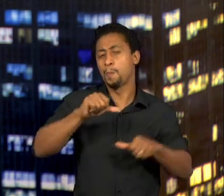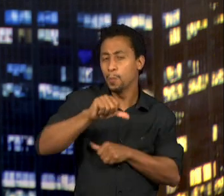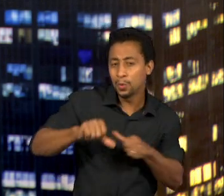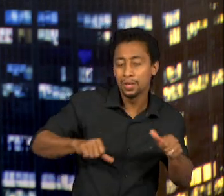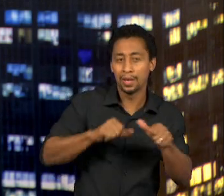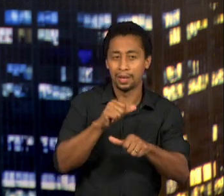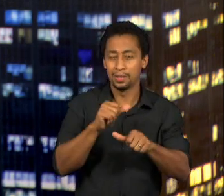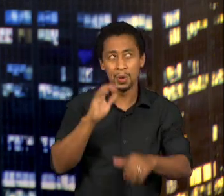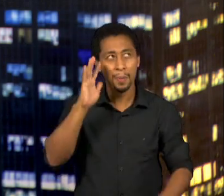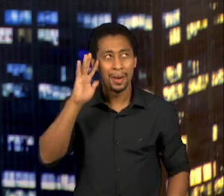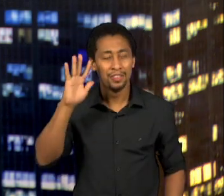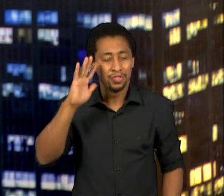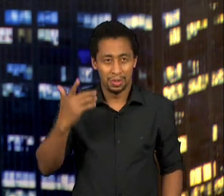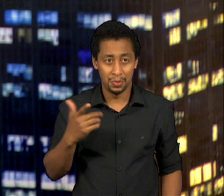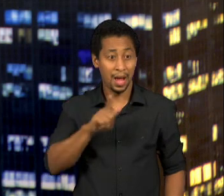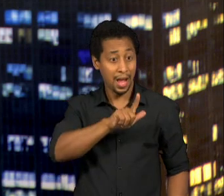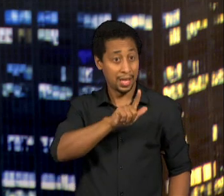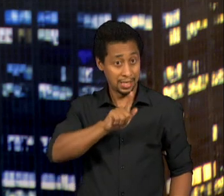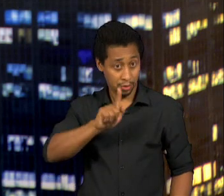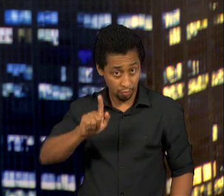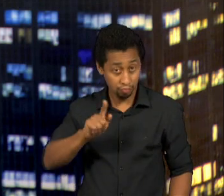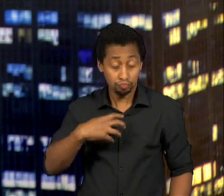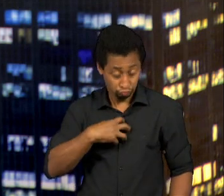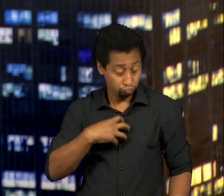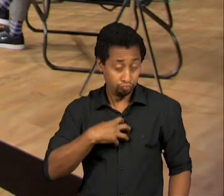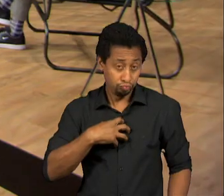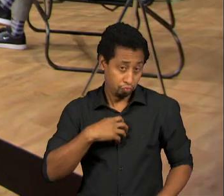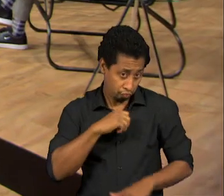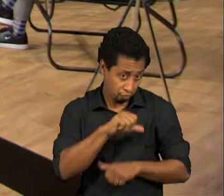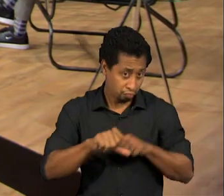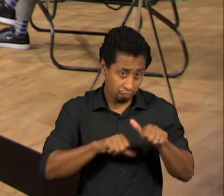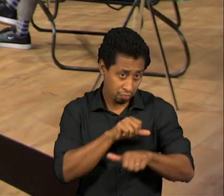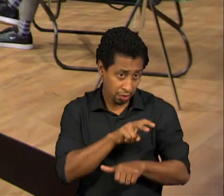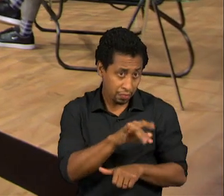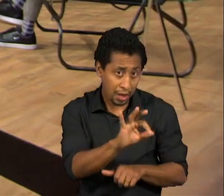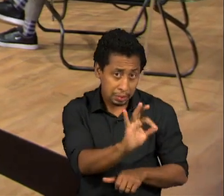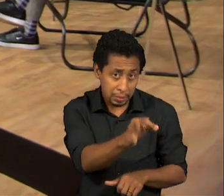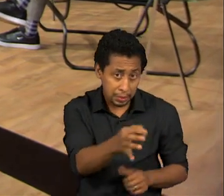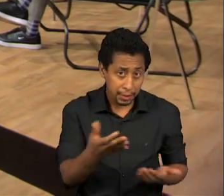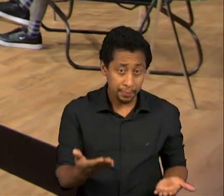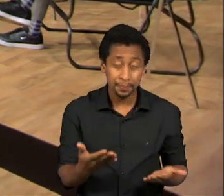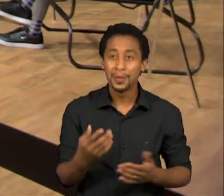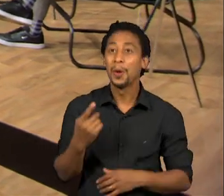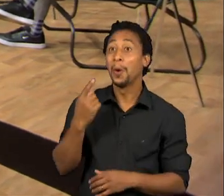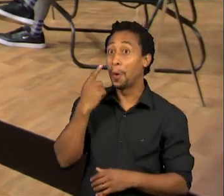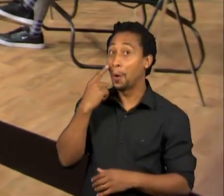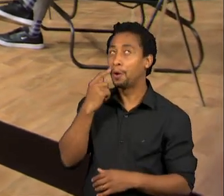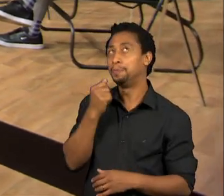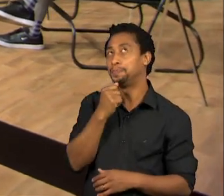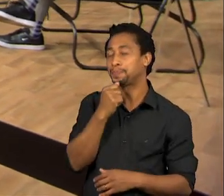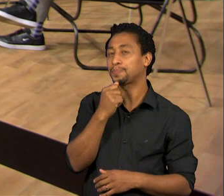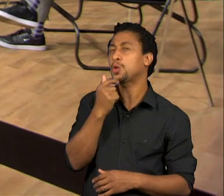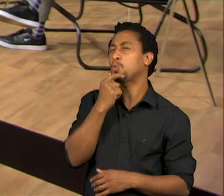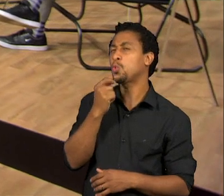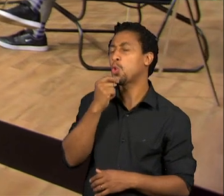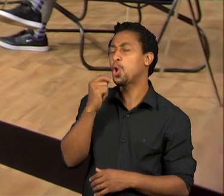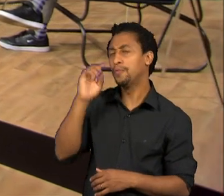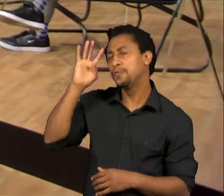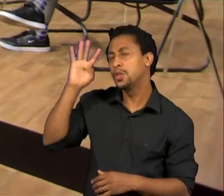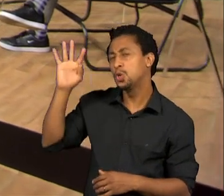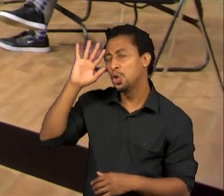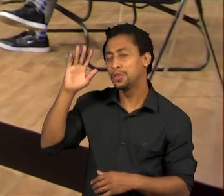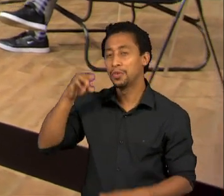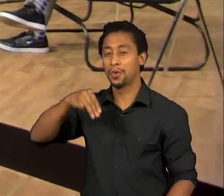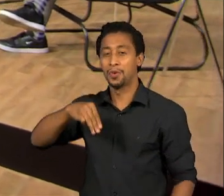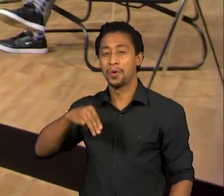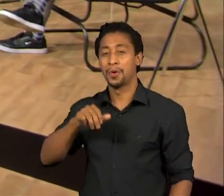linguagem deve mudar, não é? Está mudando também. Olha, tem uma frase do McLuhan: o meio é